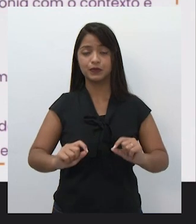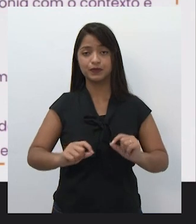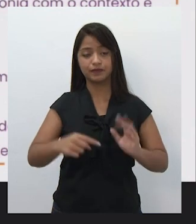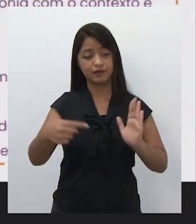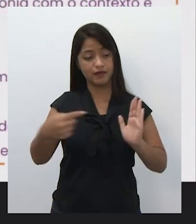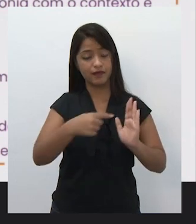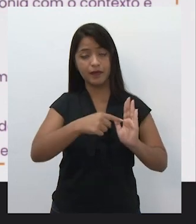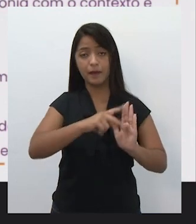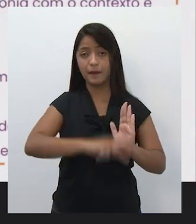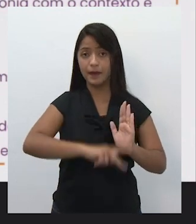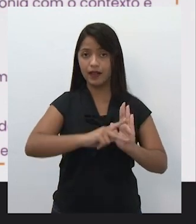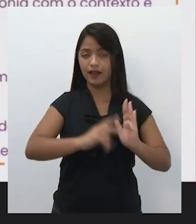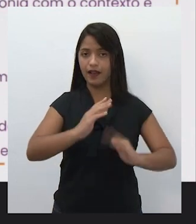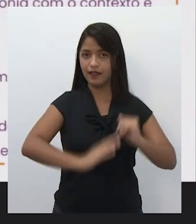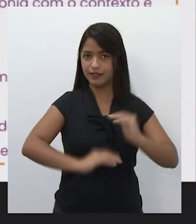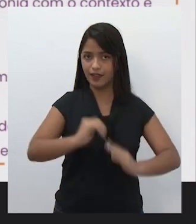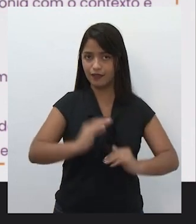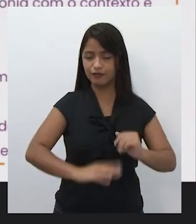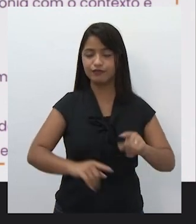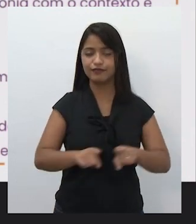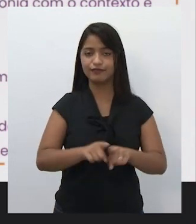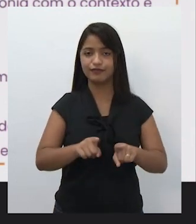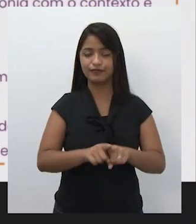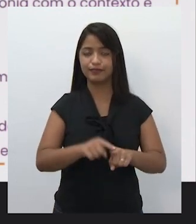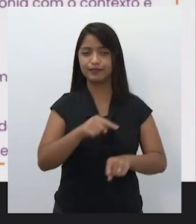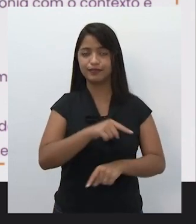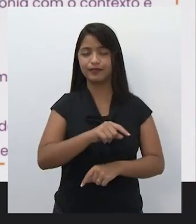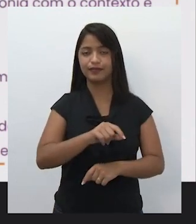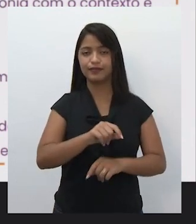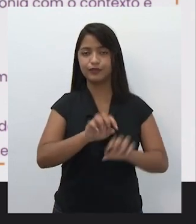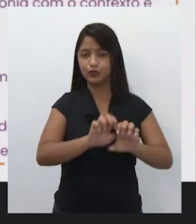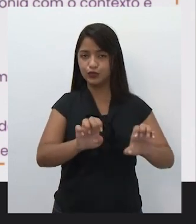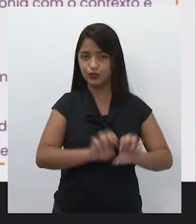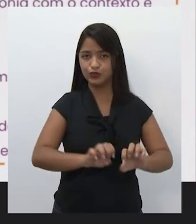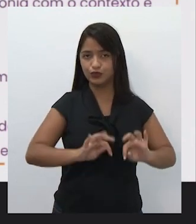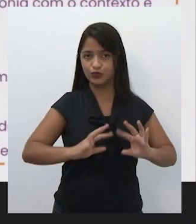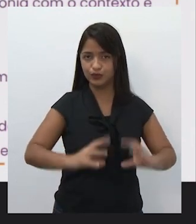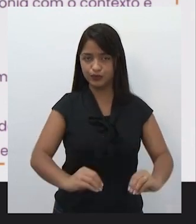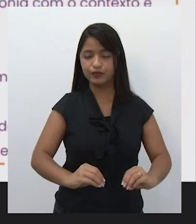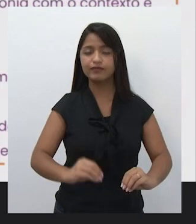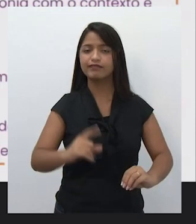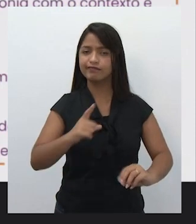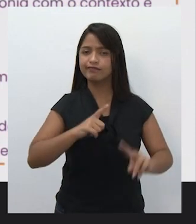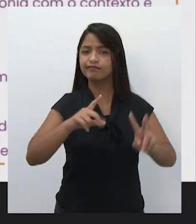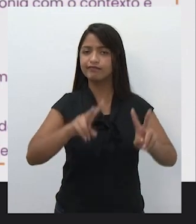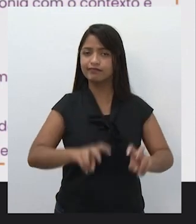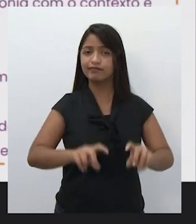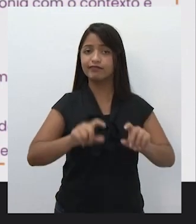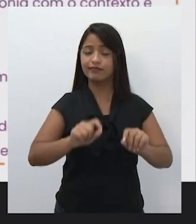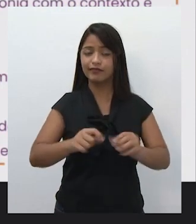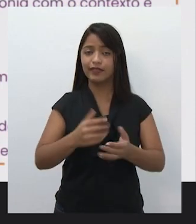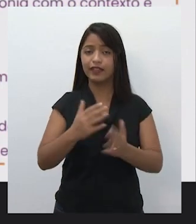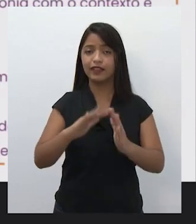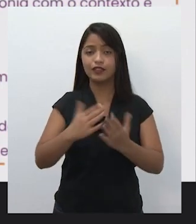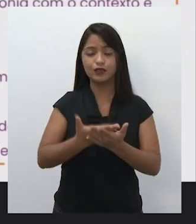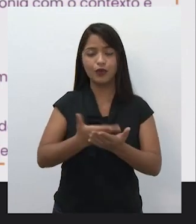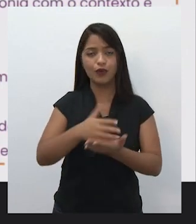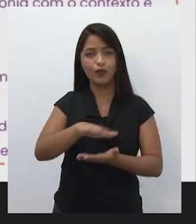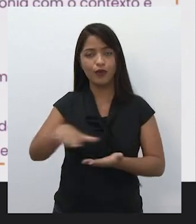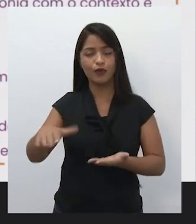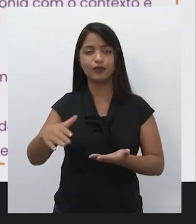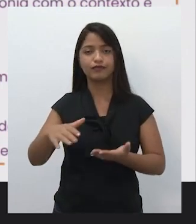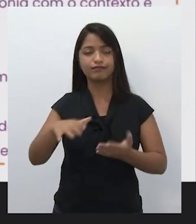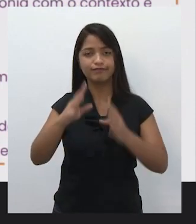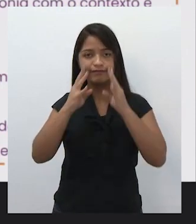de ação e lá na arquitetura, vocês estão ouvindo tanto falar em escuta dos estudantes, escuta das escolas.